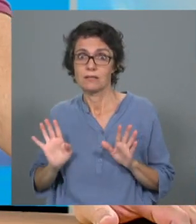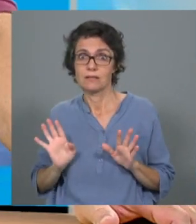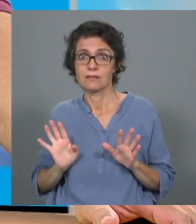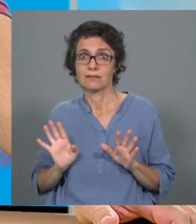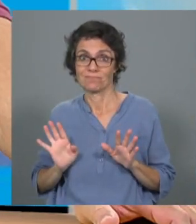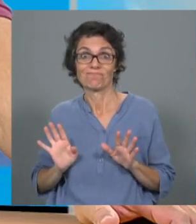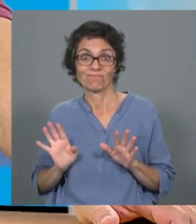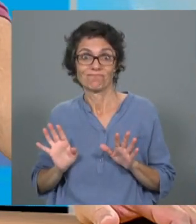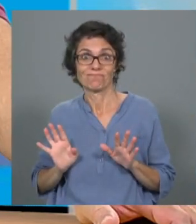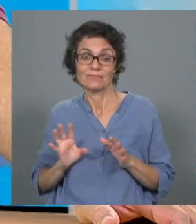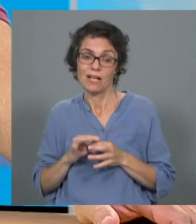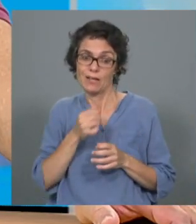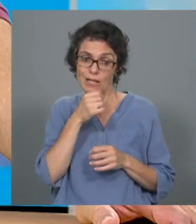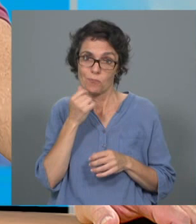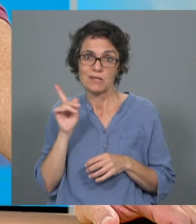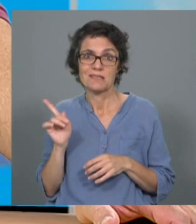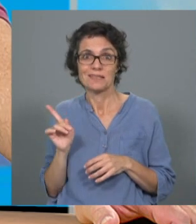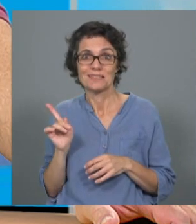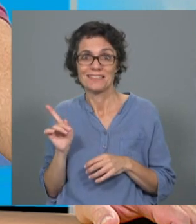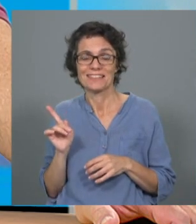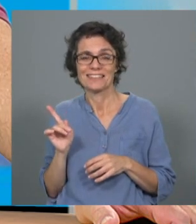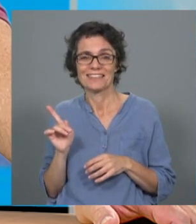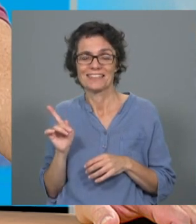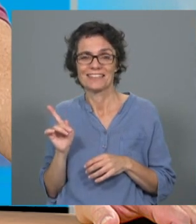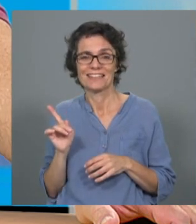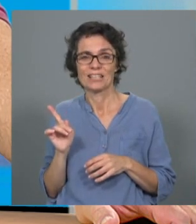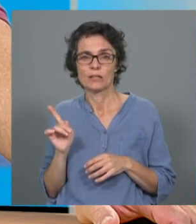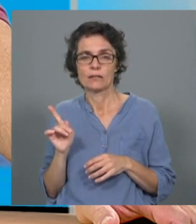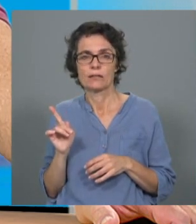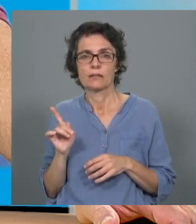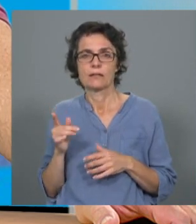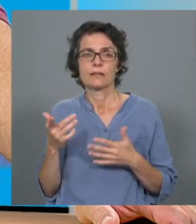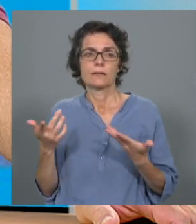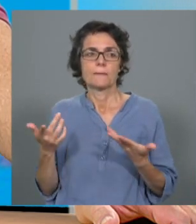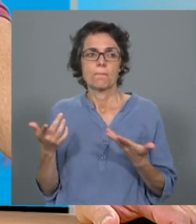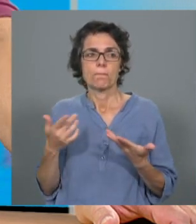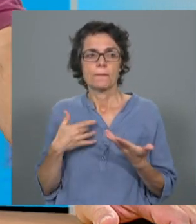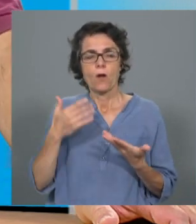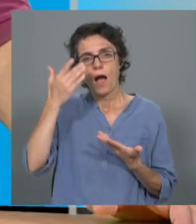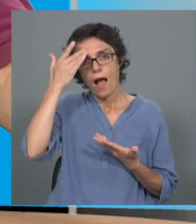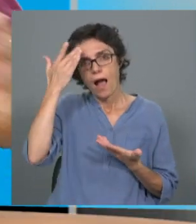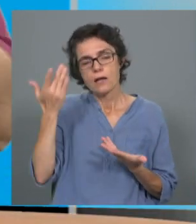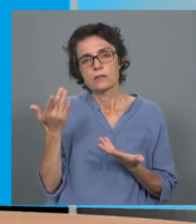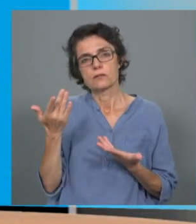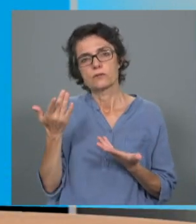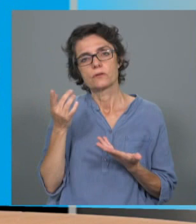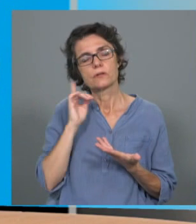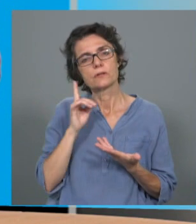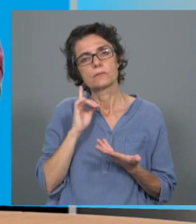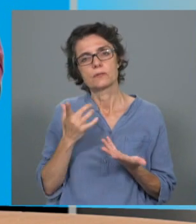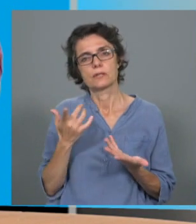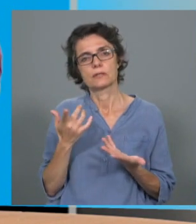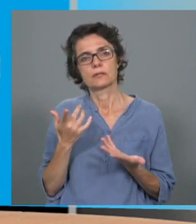e nestes tempos de pandemia eu acho que é mesmo importante a gente também ter a pandemia associada a